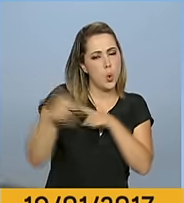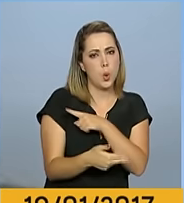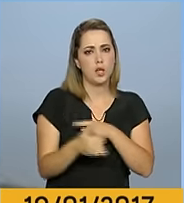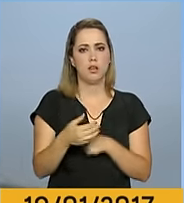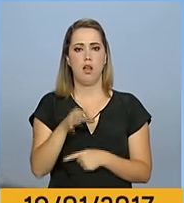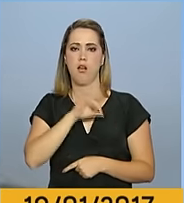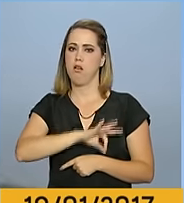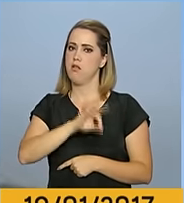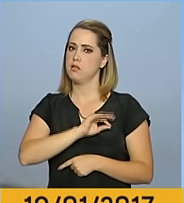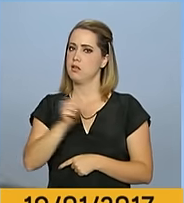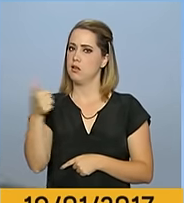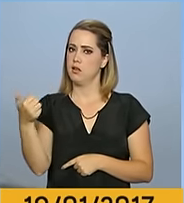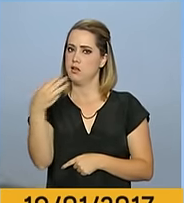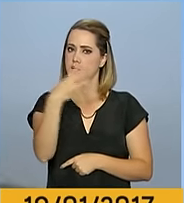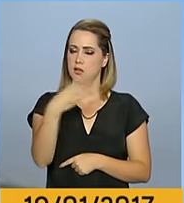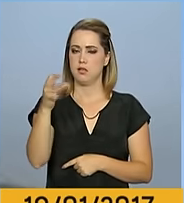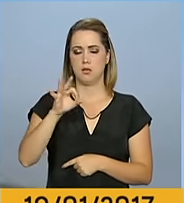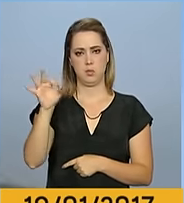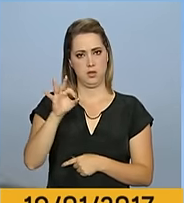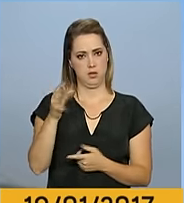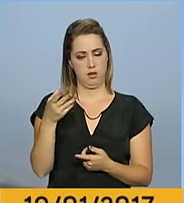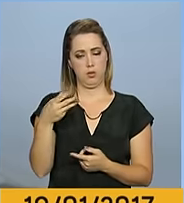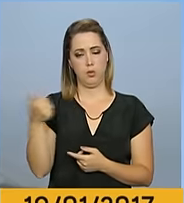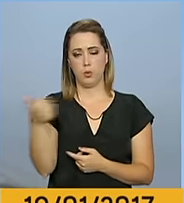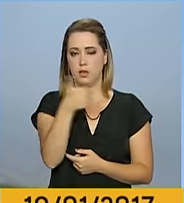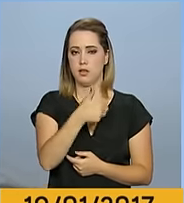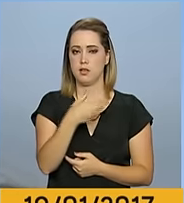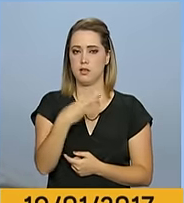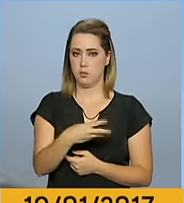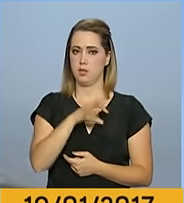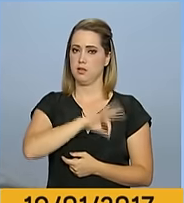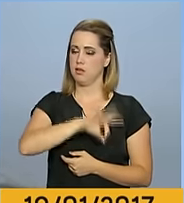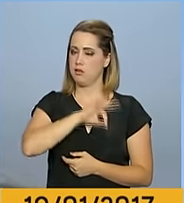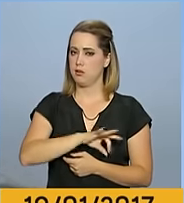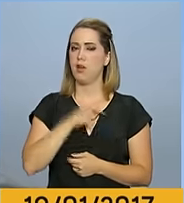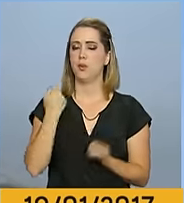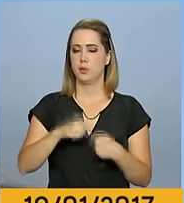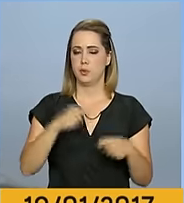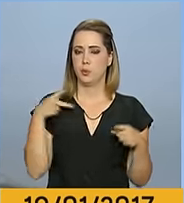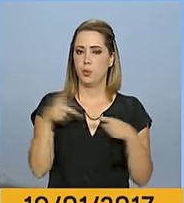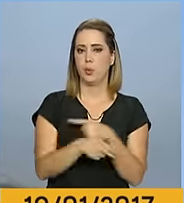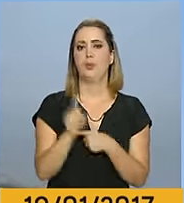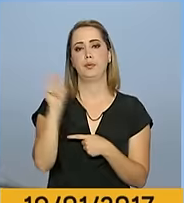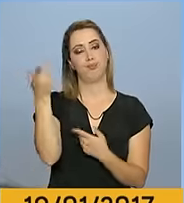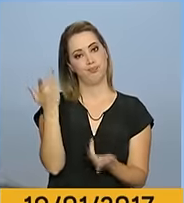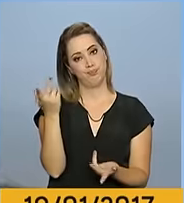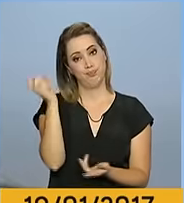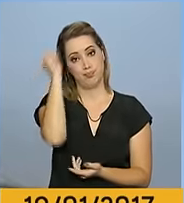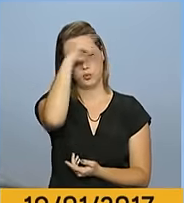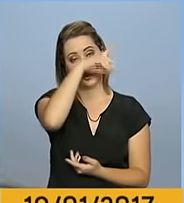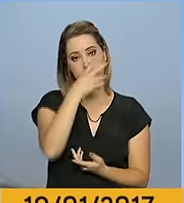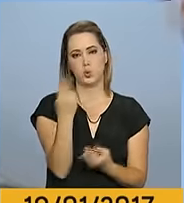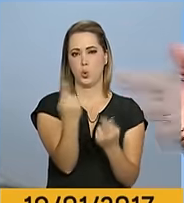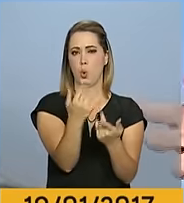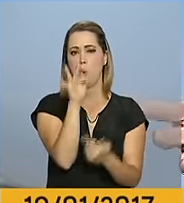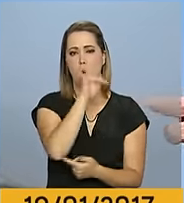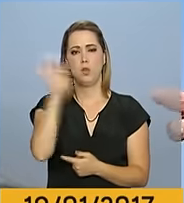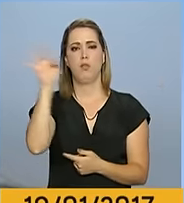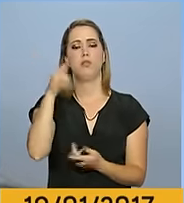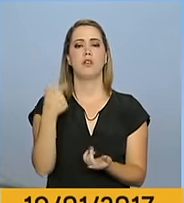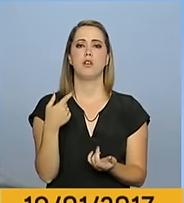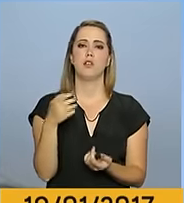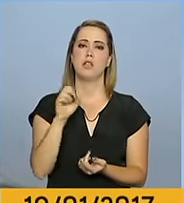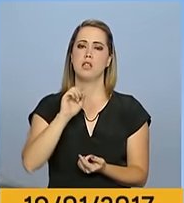salário dos pensionistas e dos funcionários públicos. Ou seja, estavam numa situação mais difícil que a nossa, de igual maneira na França, na